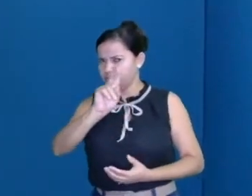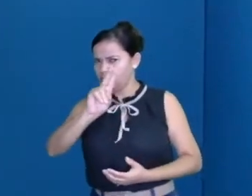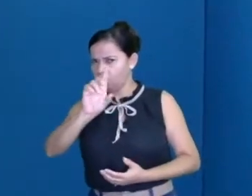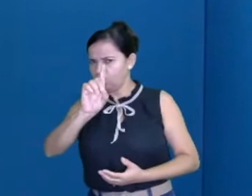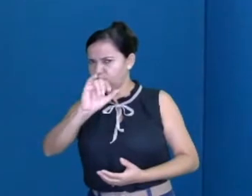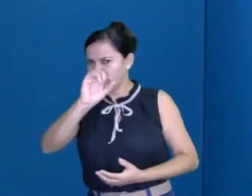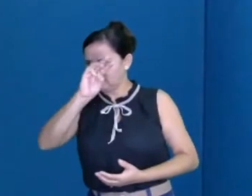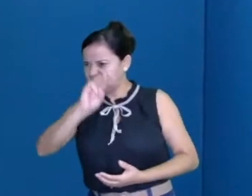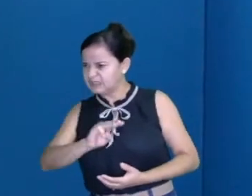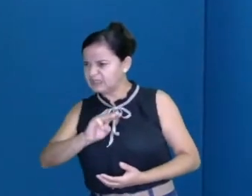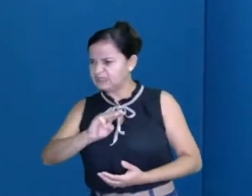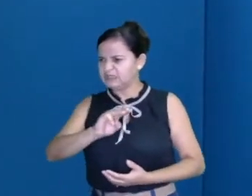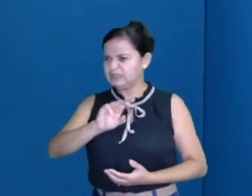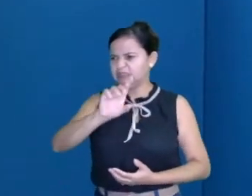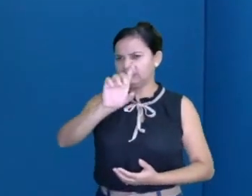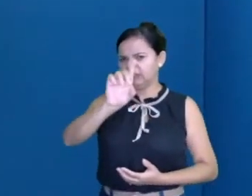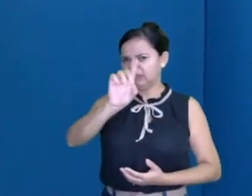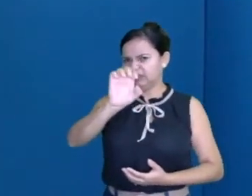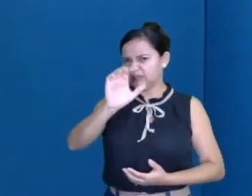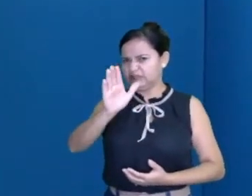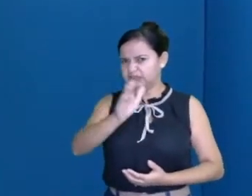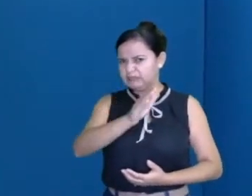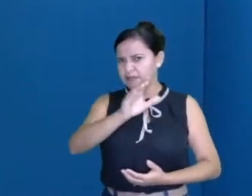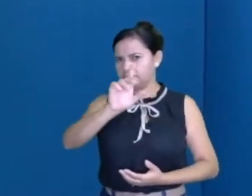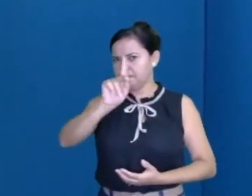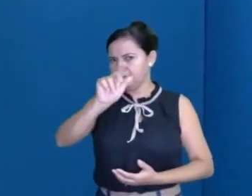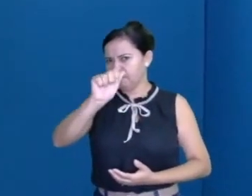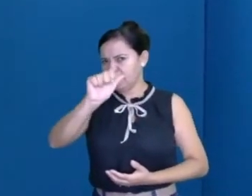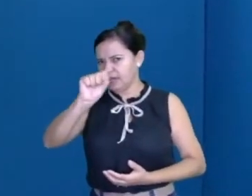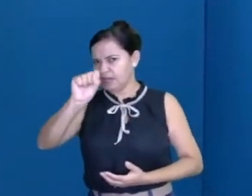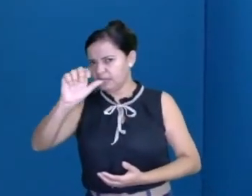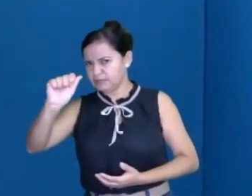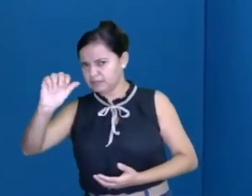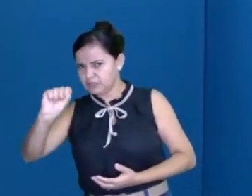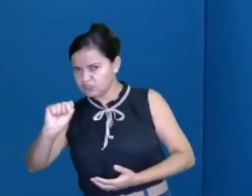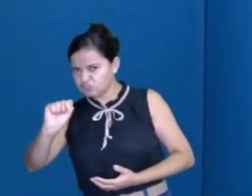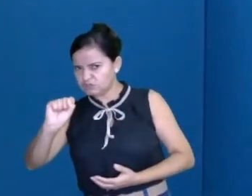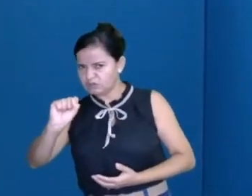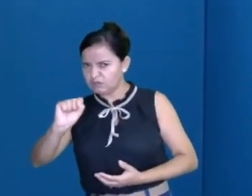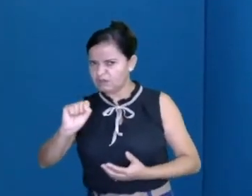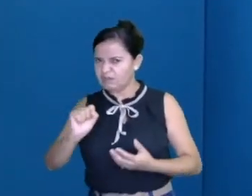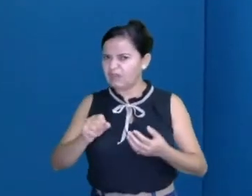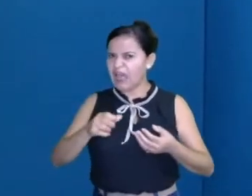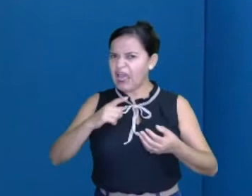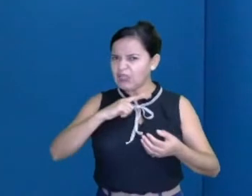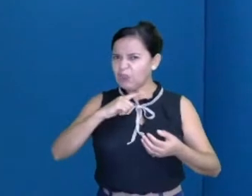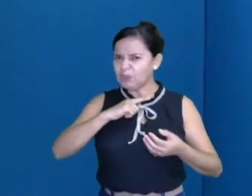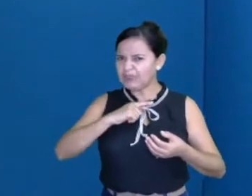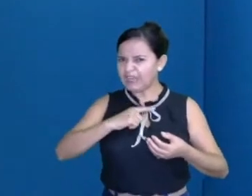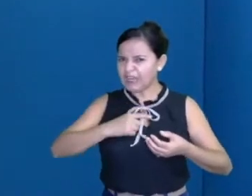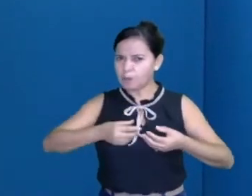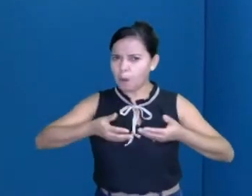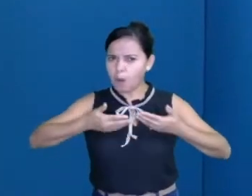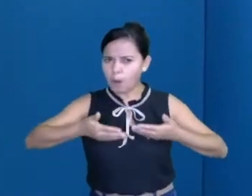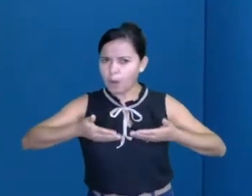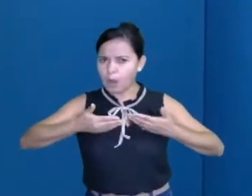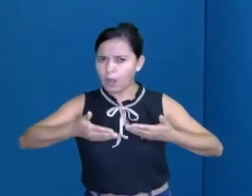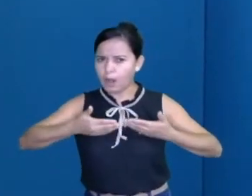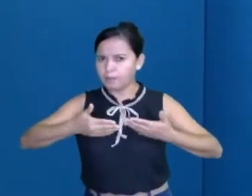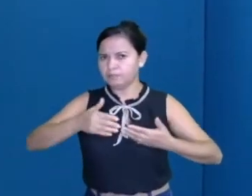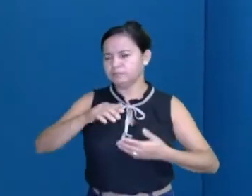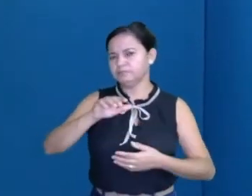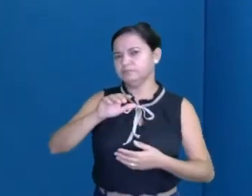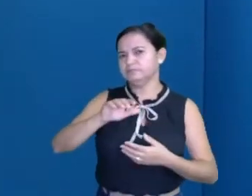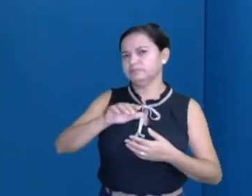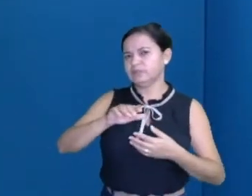feito por Thomson, o J.J. Thomson. Imagina aquela amoeba, aquela coisa meio gelatinosa que a amoeba é. E eu pegasse aquela